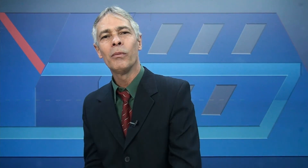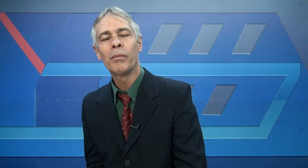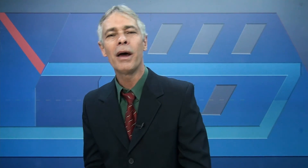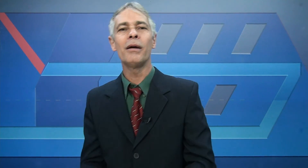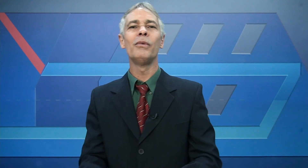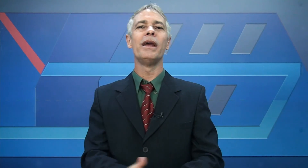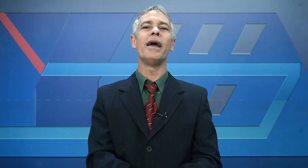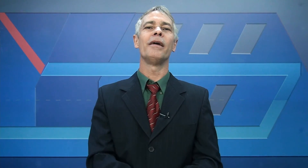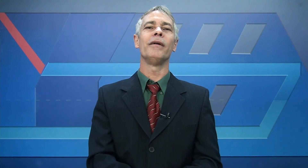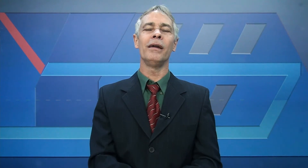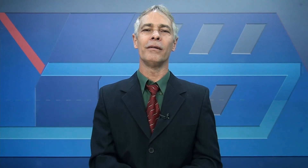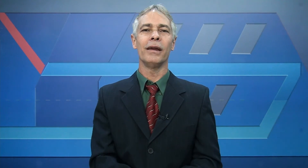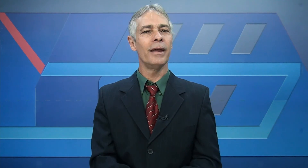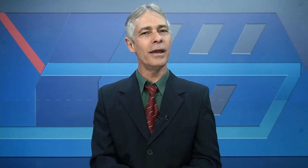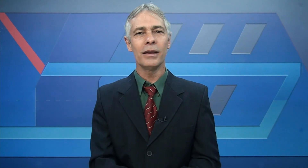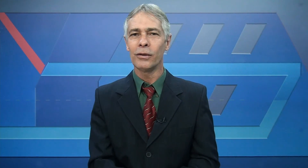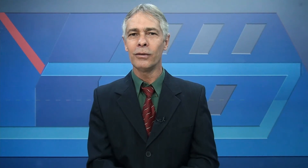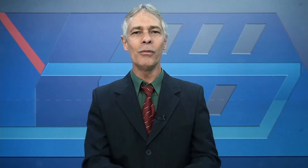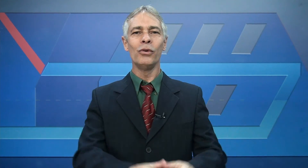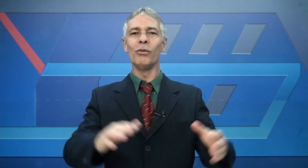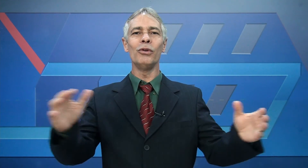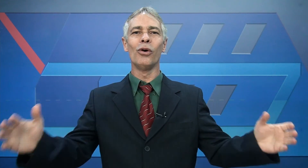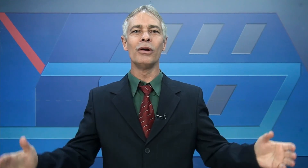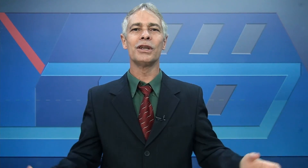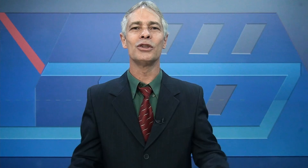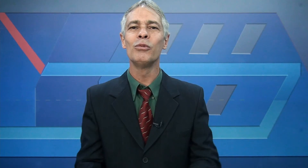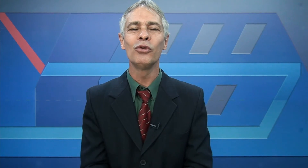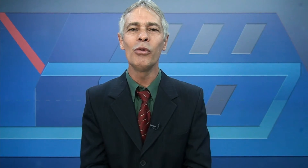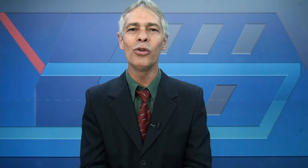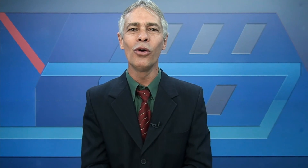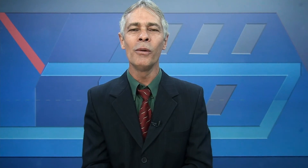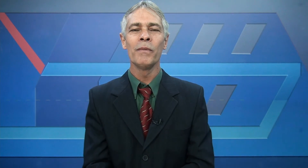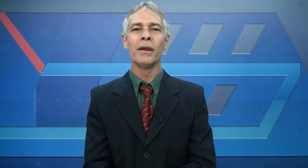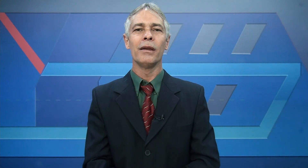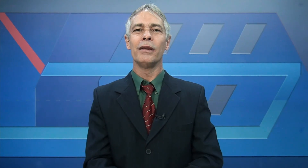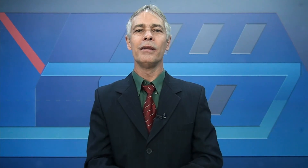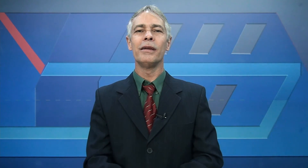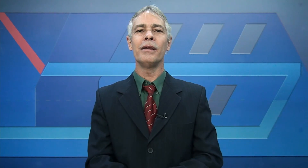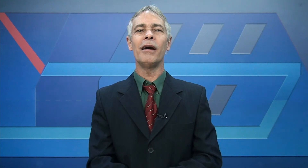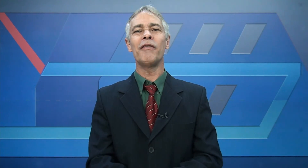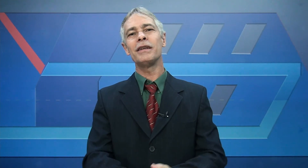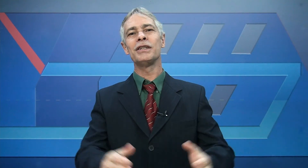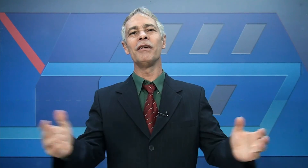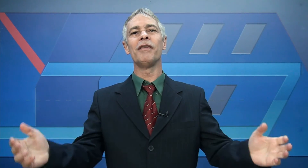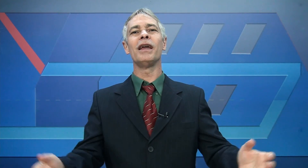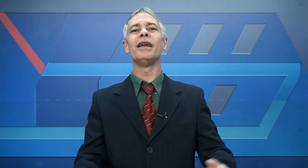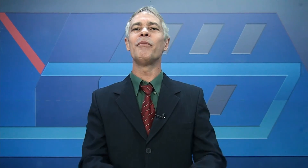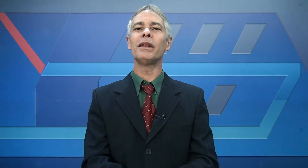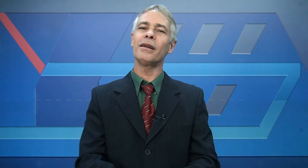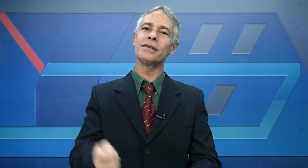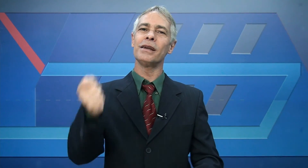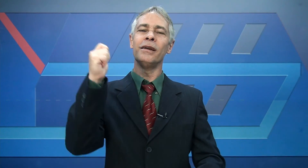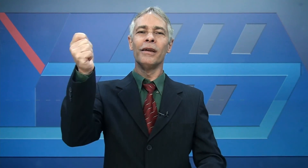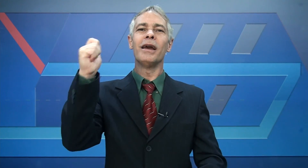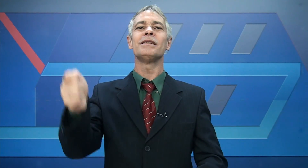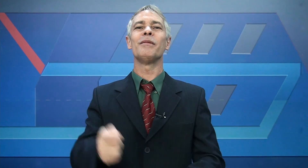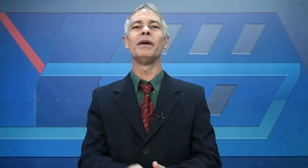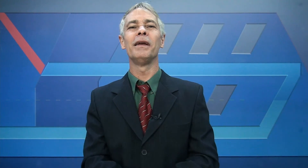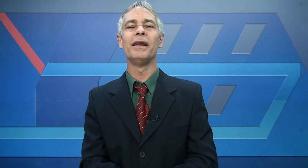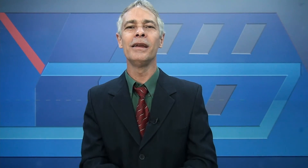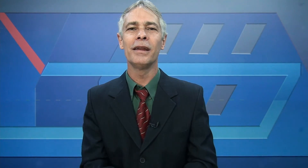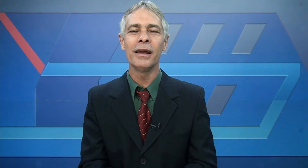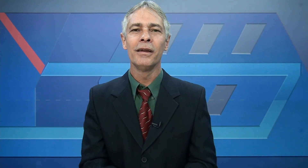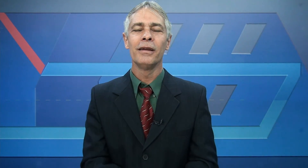quanto para mulher, né? É, o mundo mudou, gente. O mundo mudou. E a fadinha veio aí para trazer